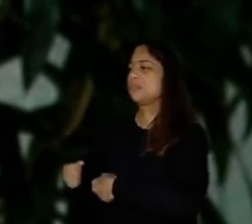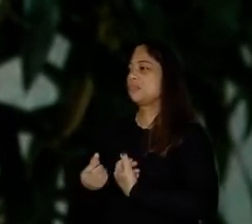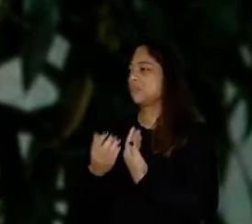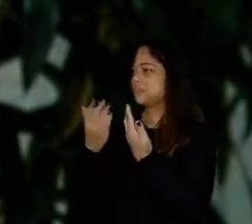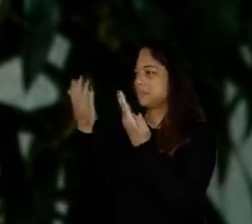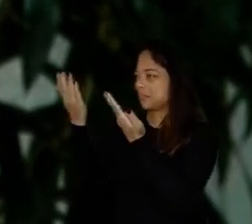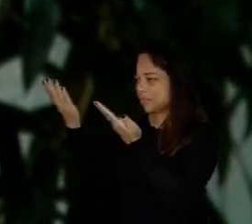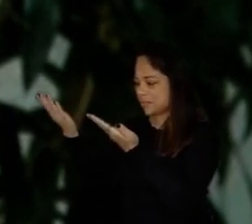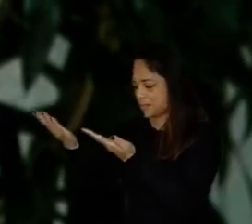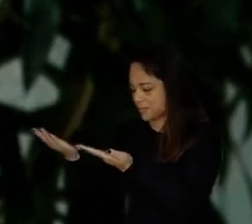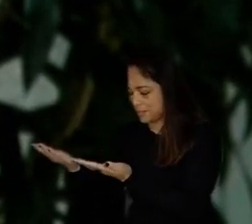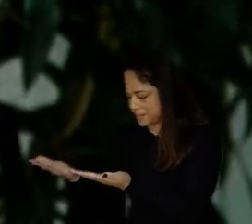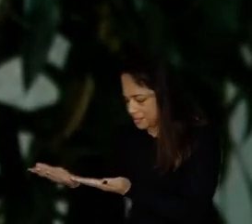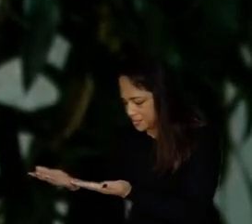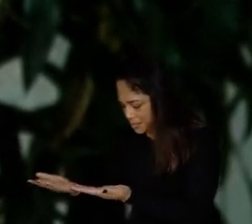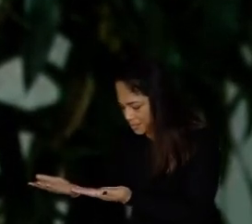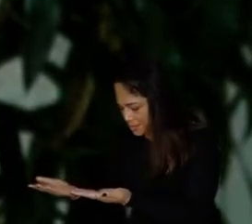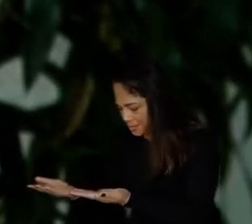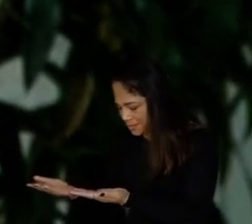sacramento,